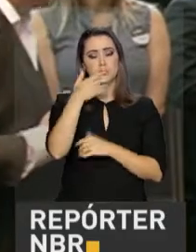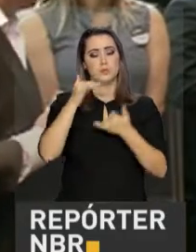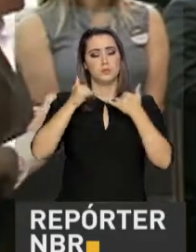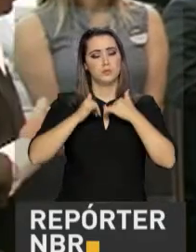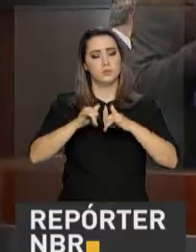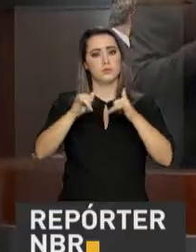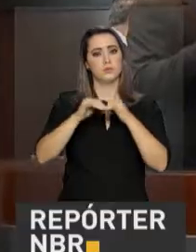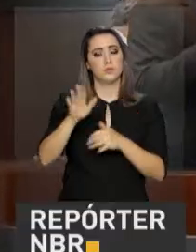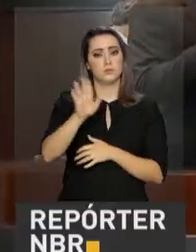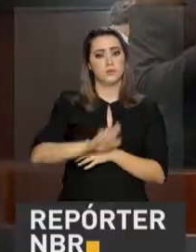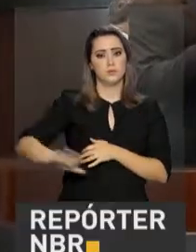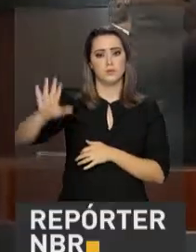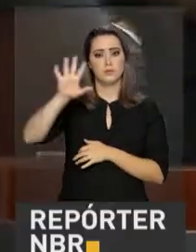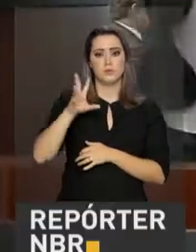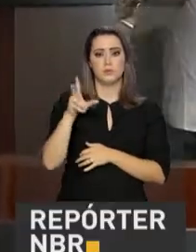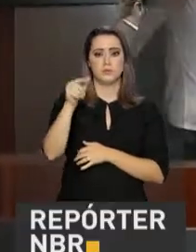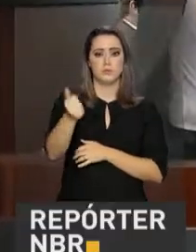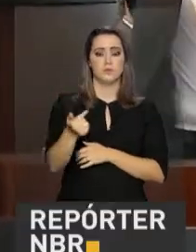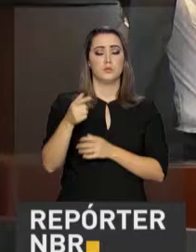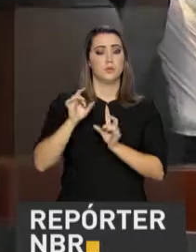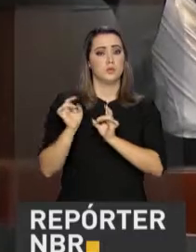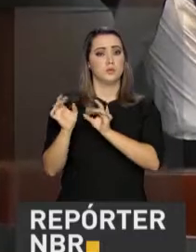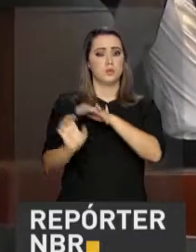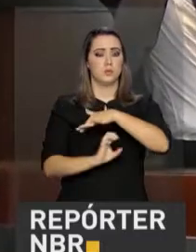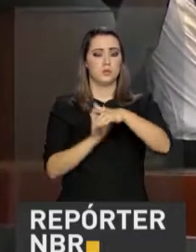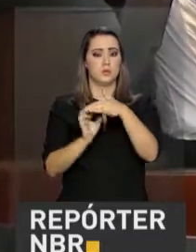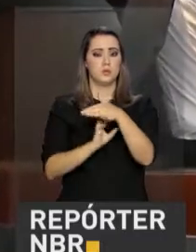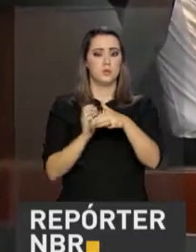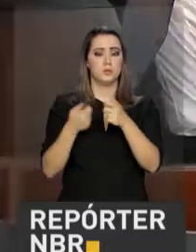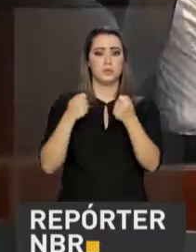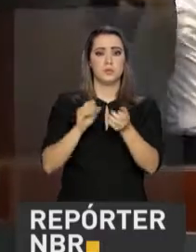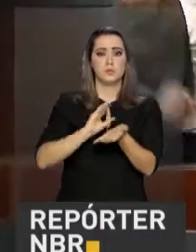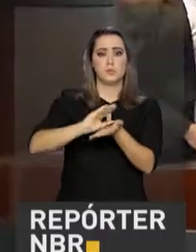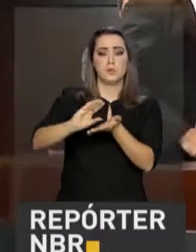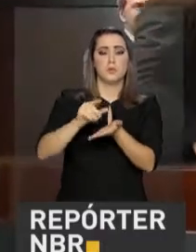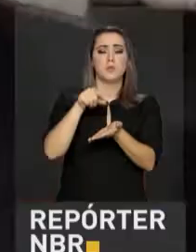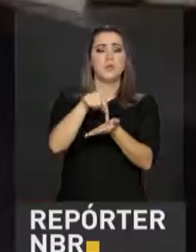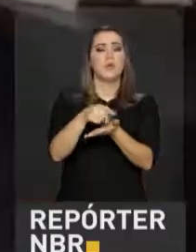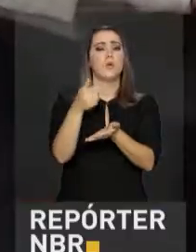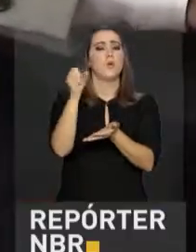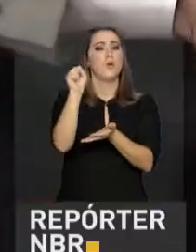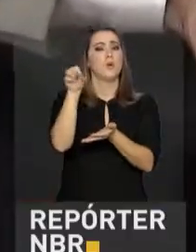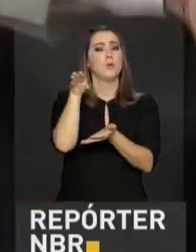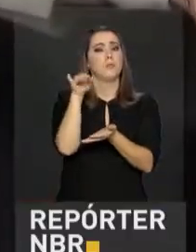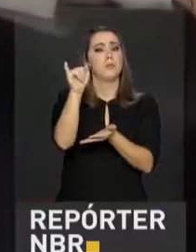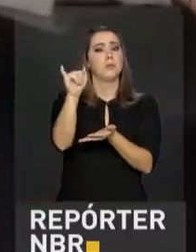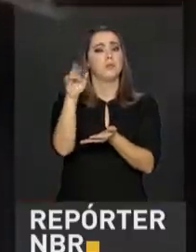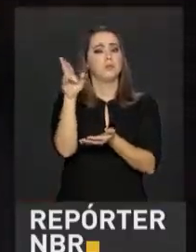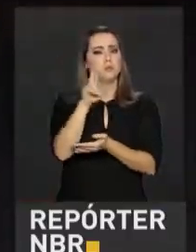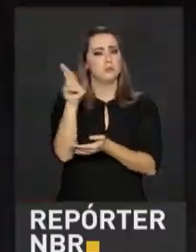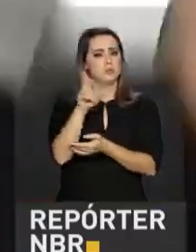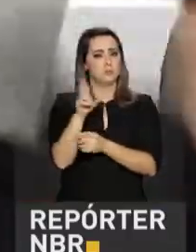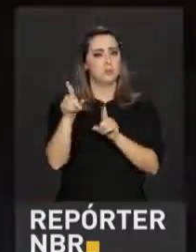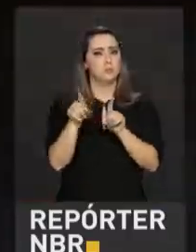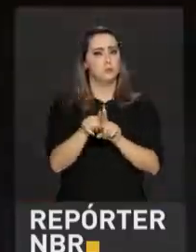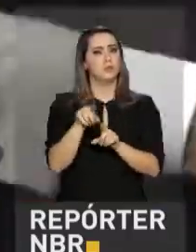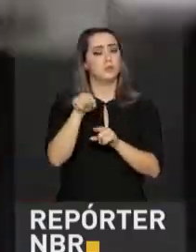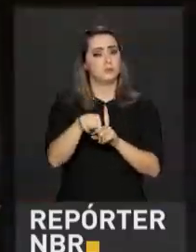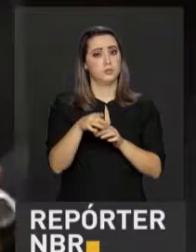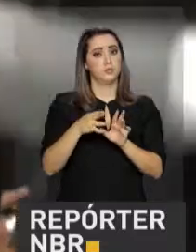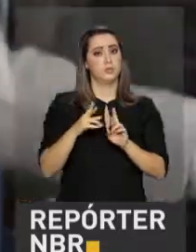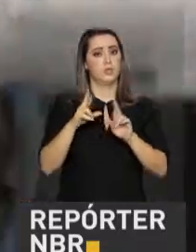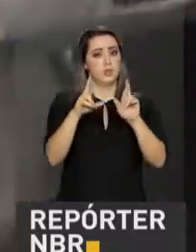elétrico nacional. No total, as empresas vencedoras devem investir 8 bilhões e 700 milhões de reais. E